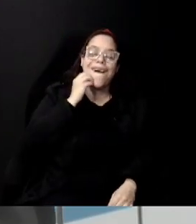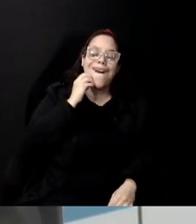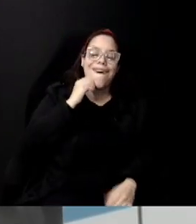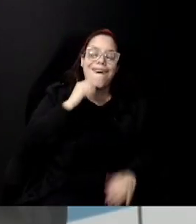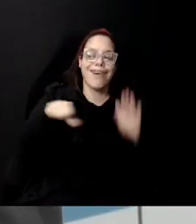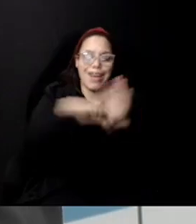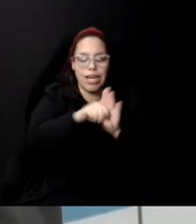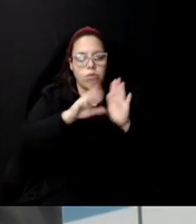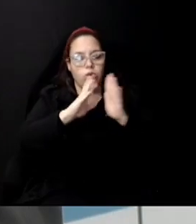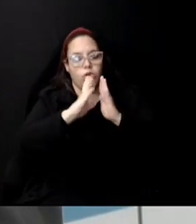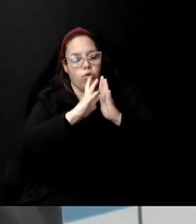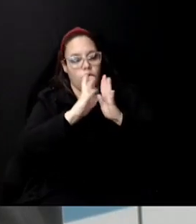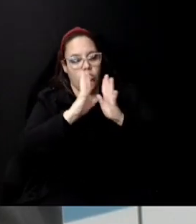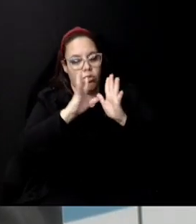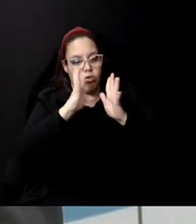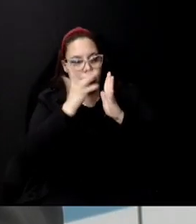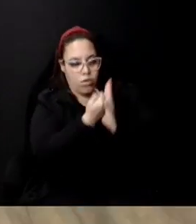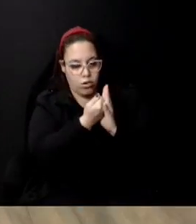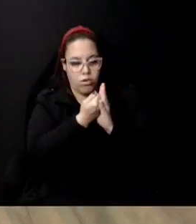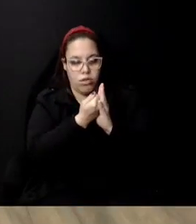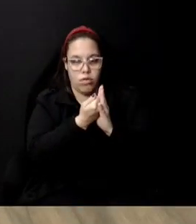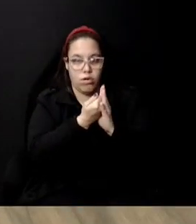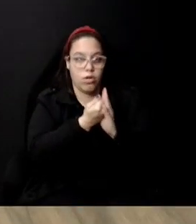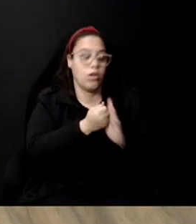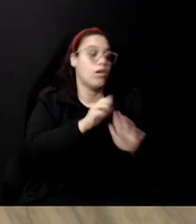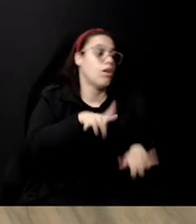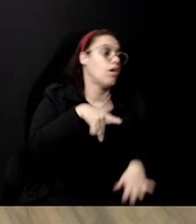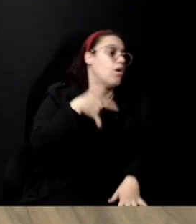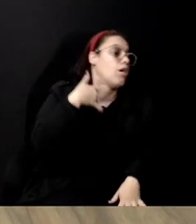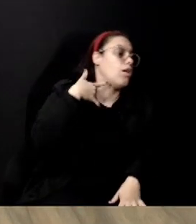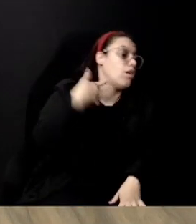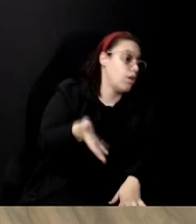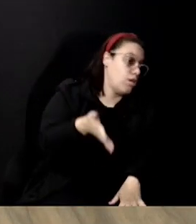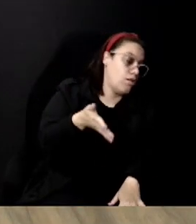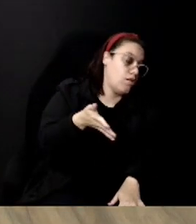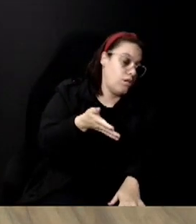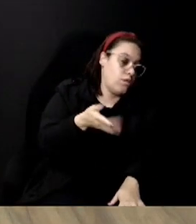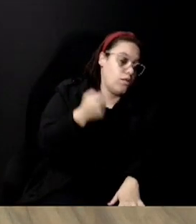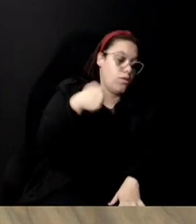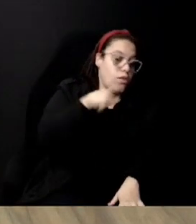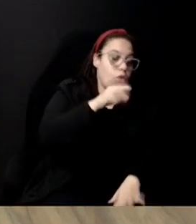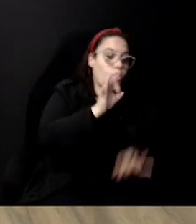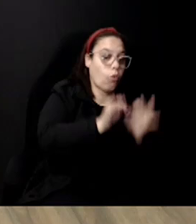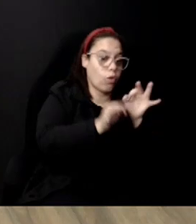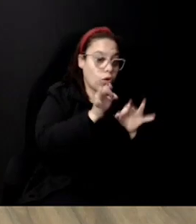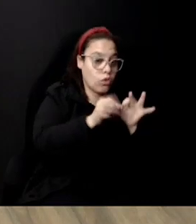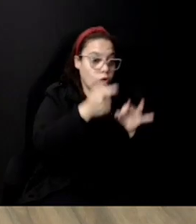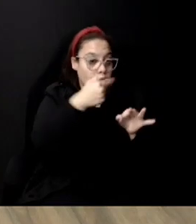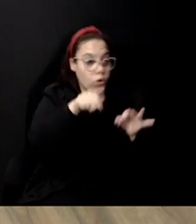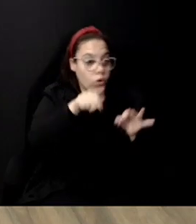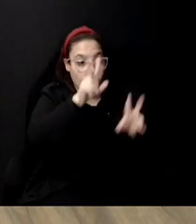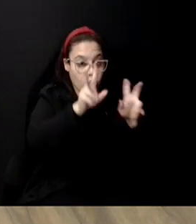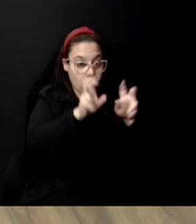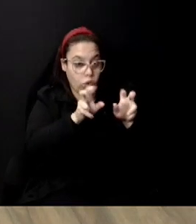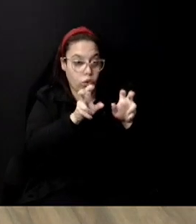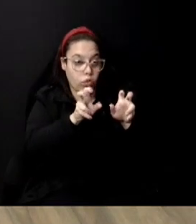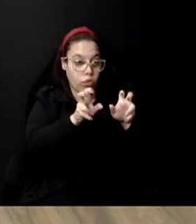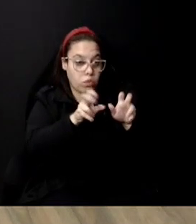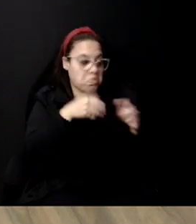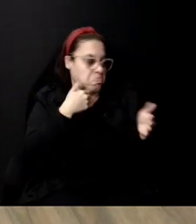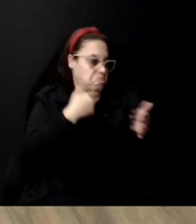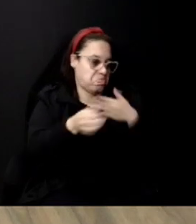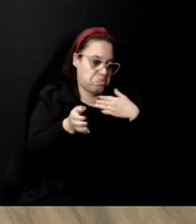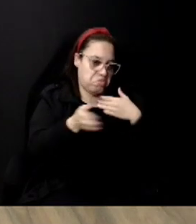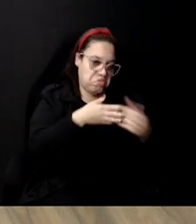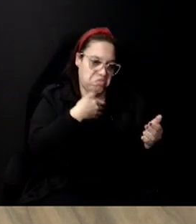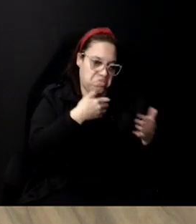e crimes de agressão. E aí eles vão julgar esses tipos de crimes independente de qual